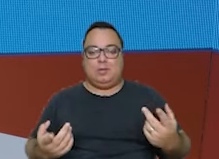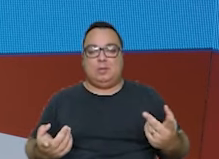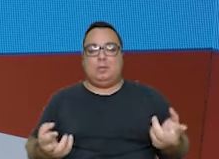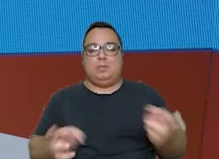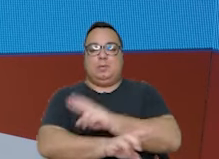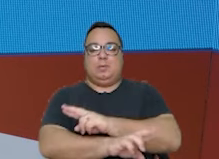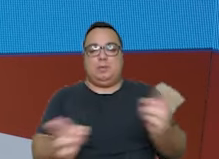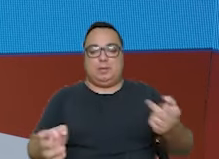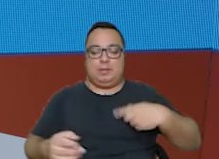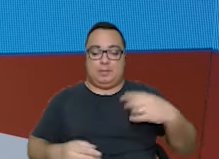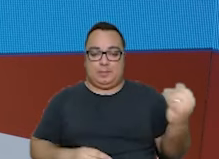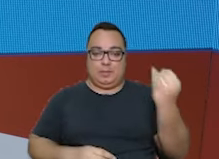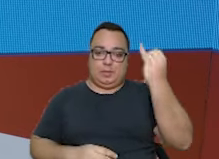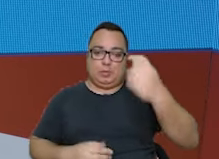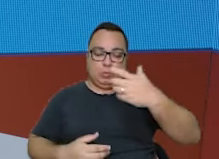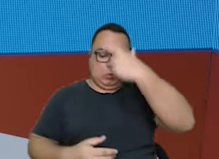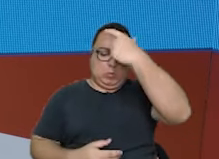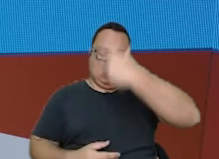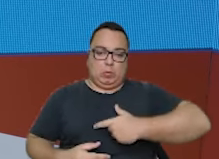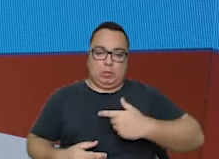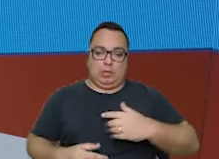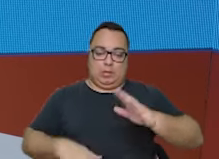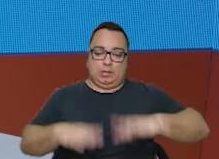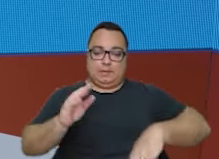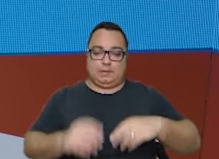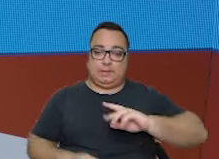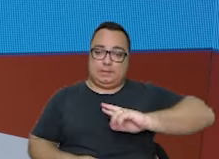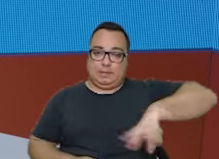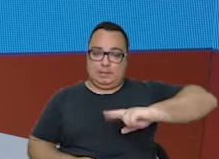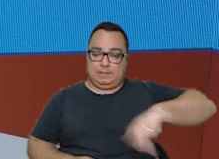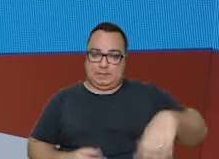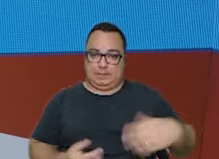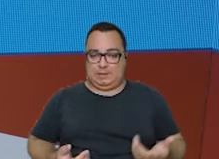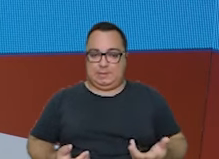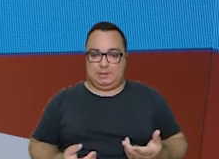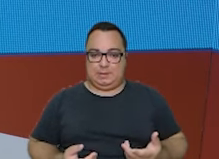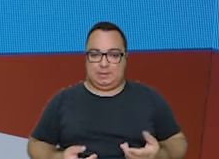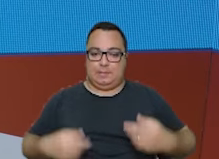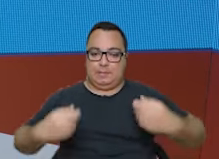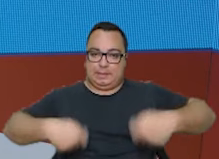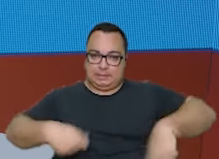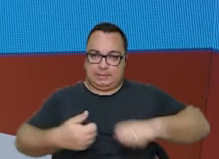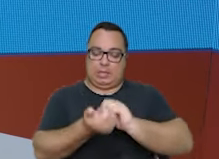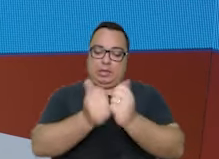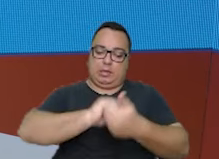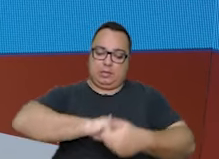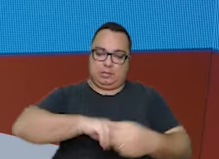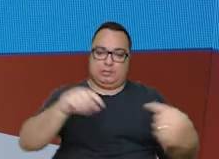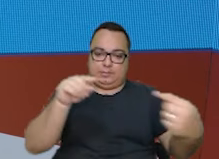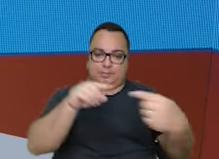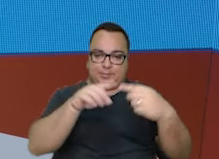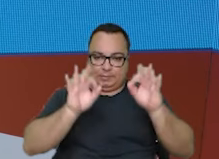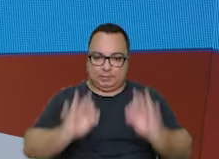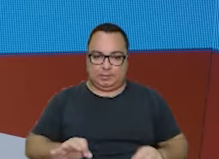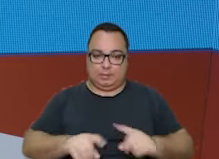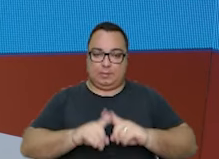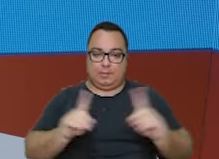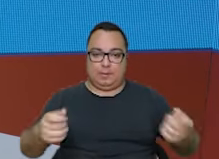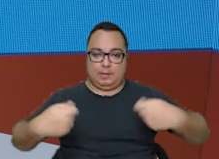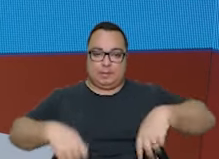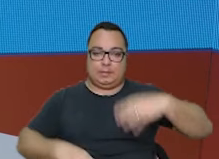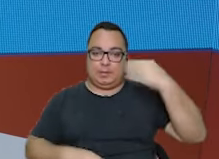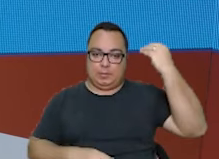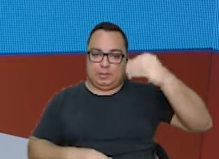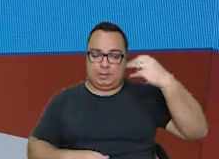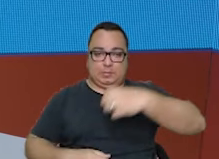digital o nosso comportamento a nossa postura é diferente então a gente precisa adaptar isso mas entender que a experiência ela precisa ser a